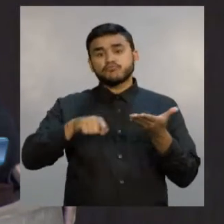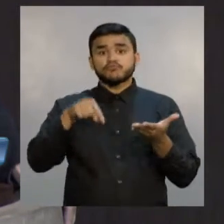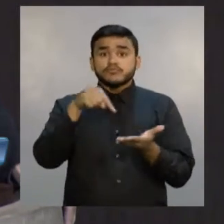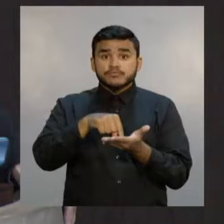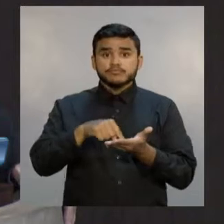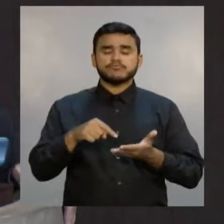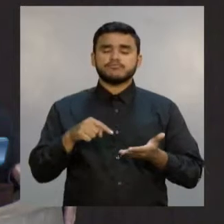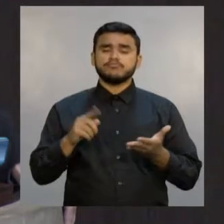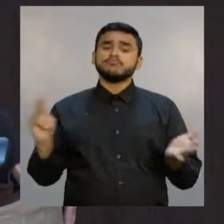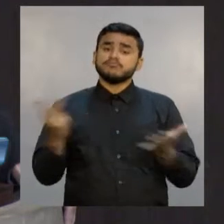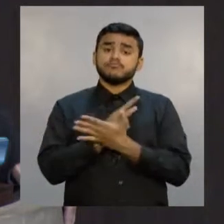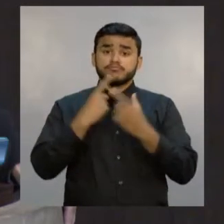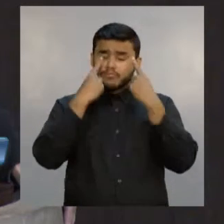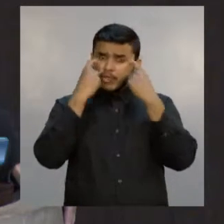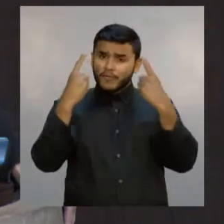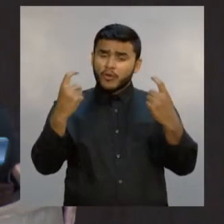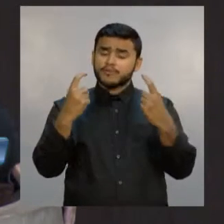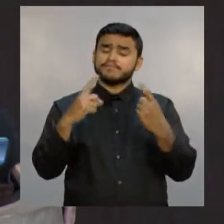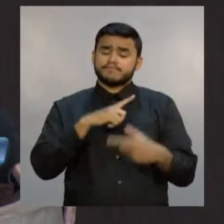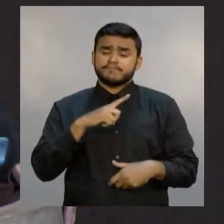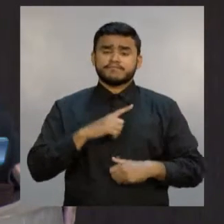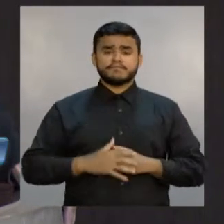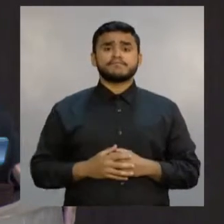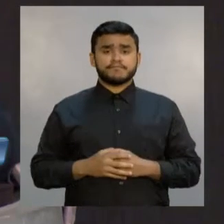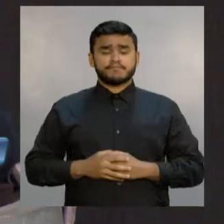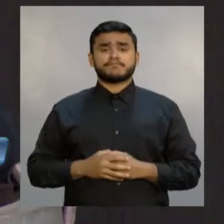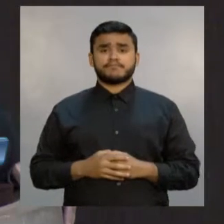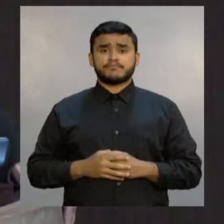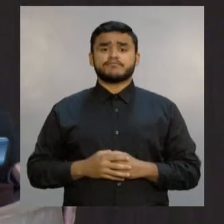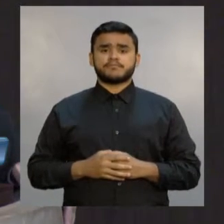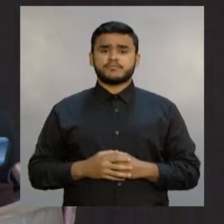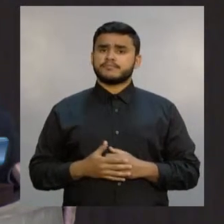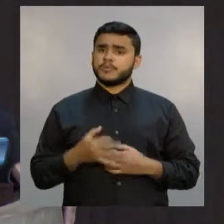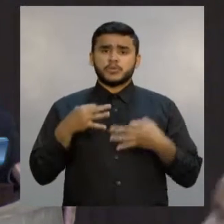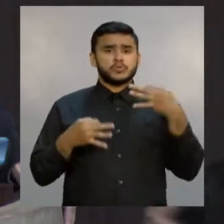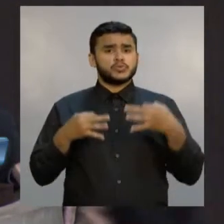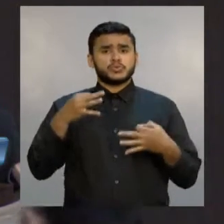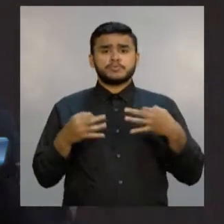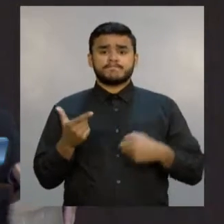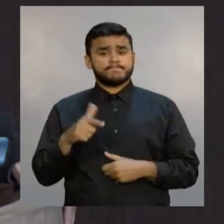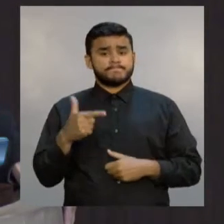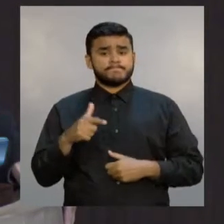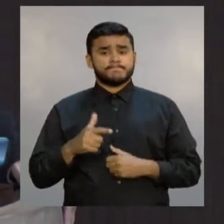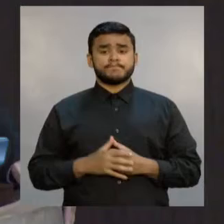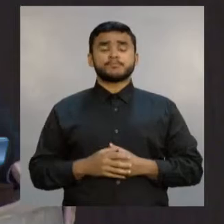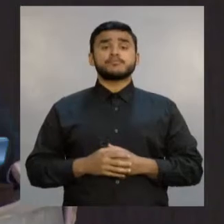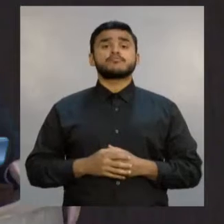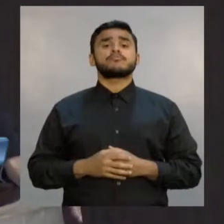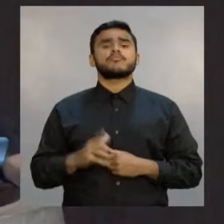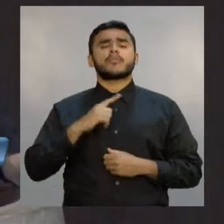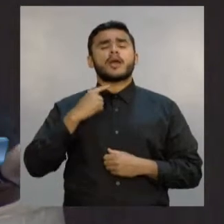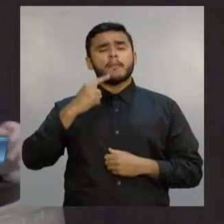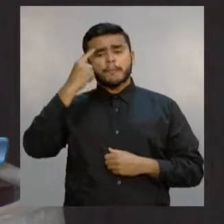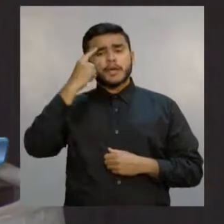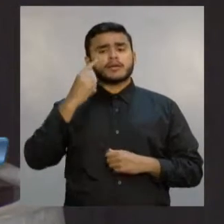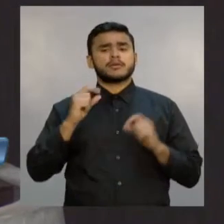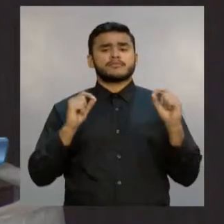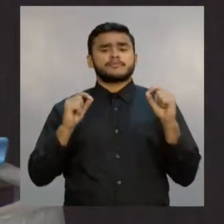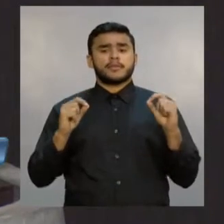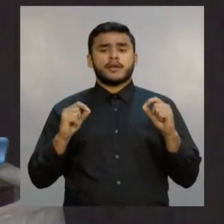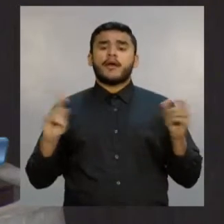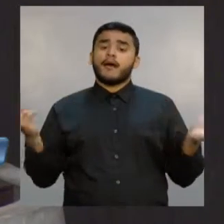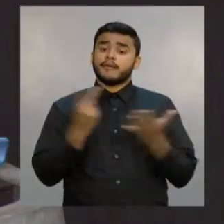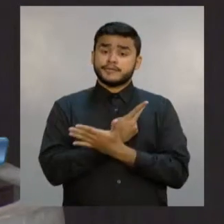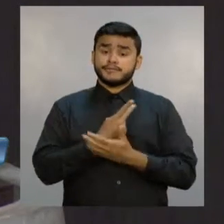violência covarde, uma dor da violência injusta, do silenciamento,